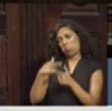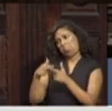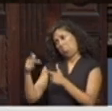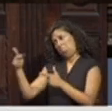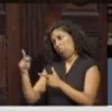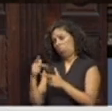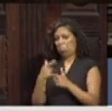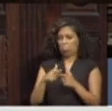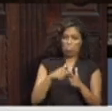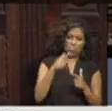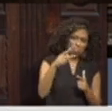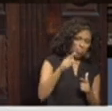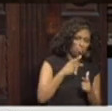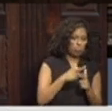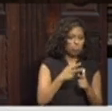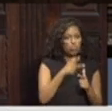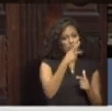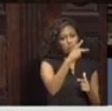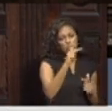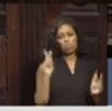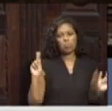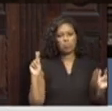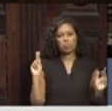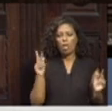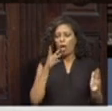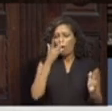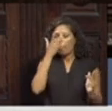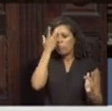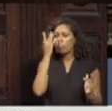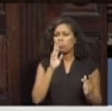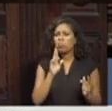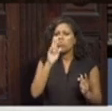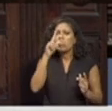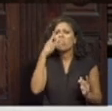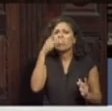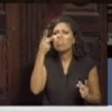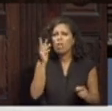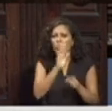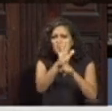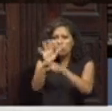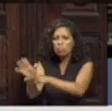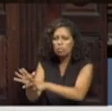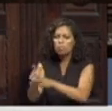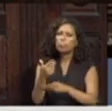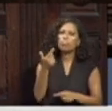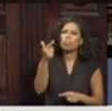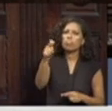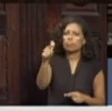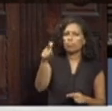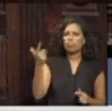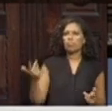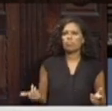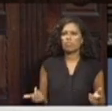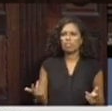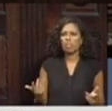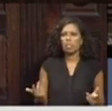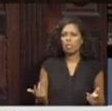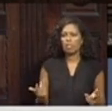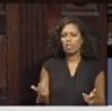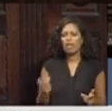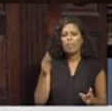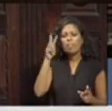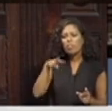já estava sendo implementado. E o governo federal não dá conhecimento à sociedade do que ele planejou.